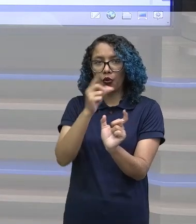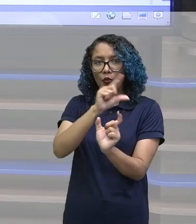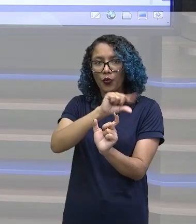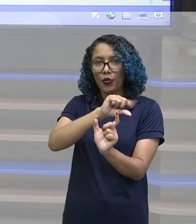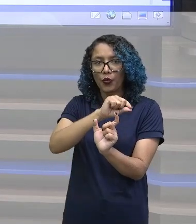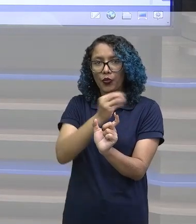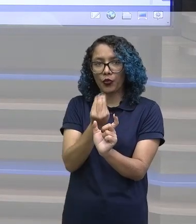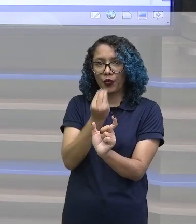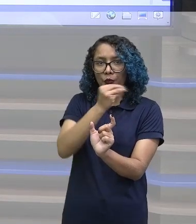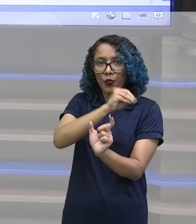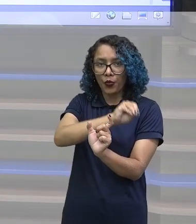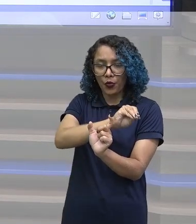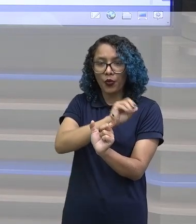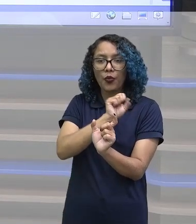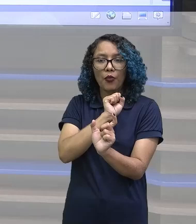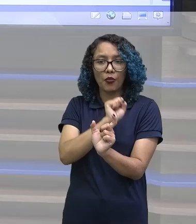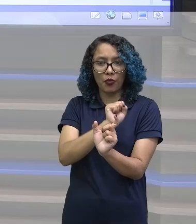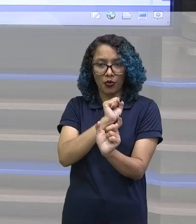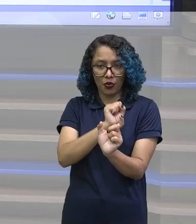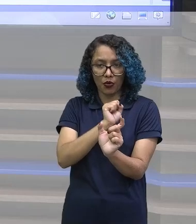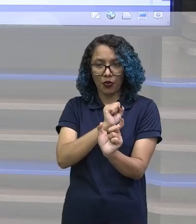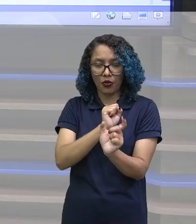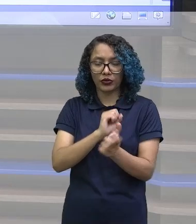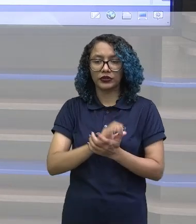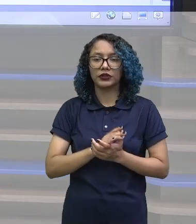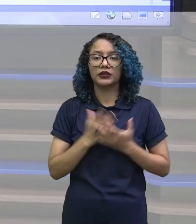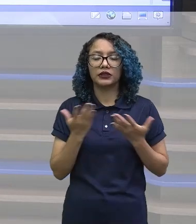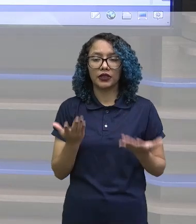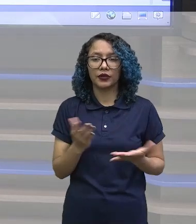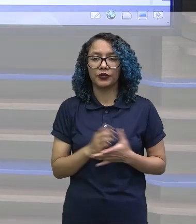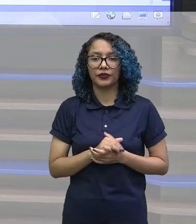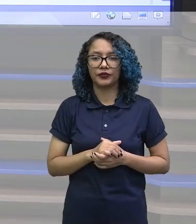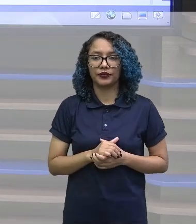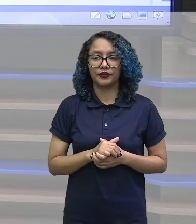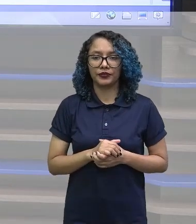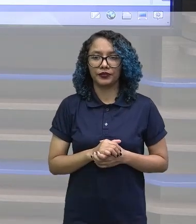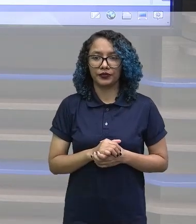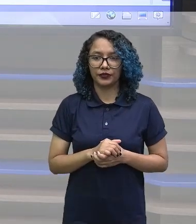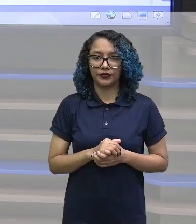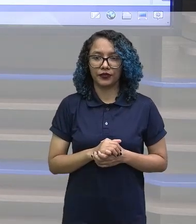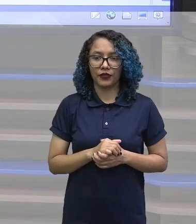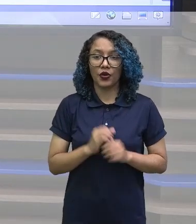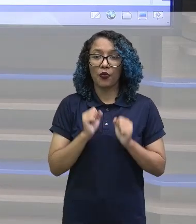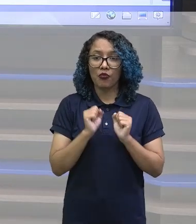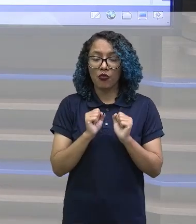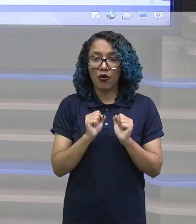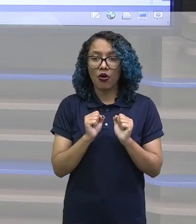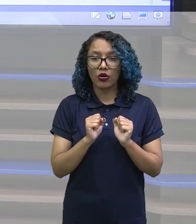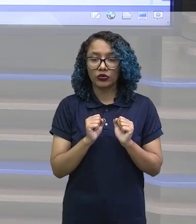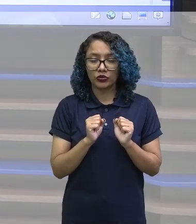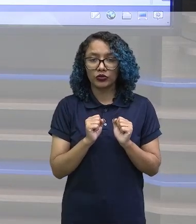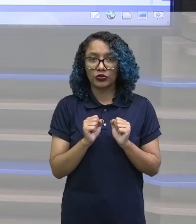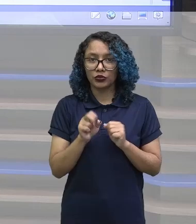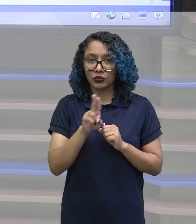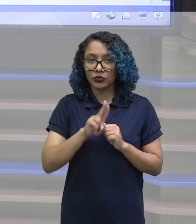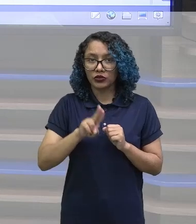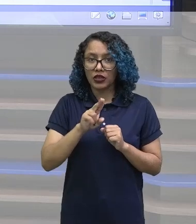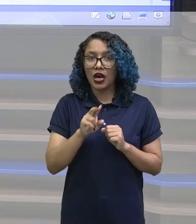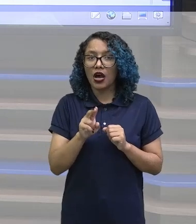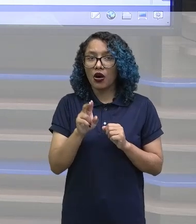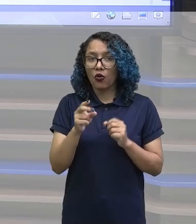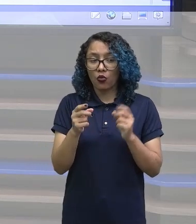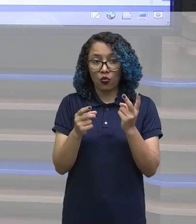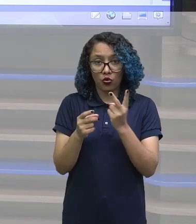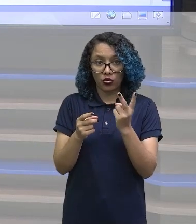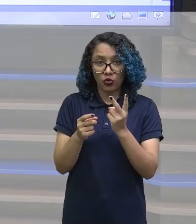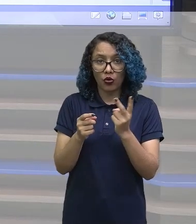Certo? Então, você vai estar usando aí, você pode usar os dois elementos para formar uma única